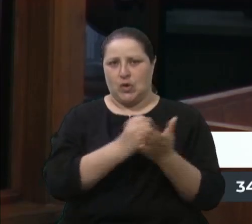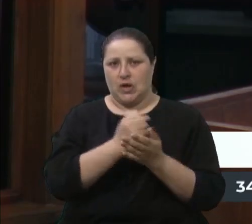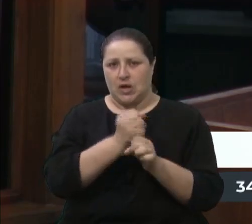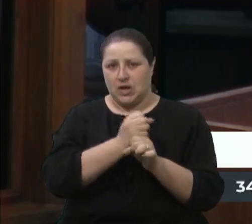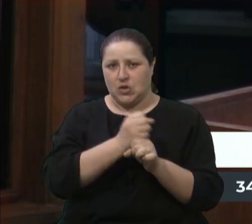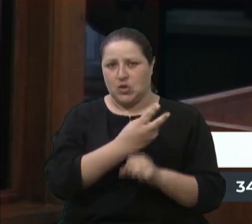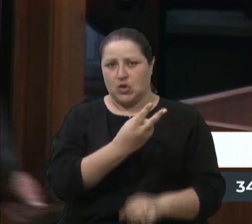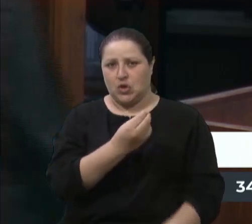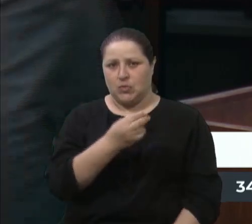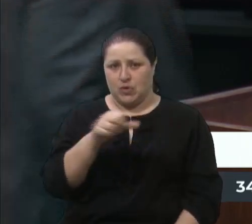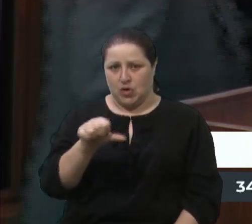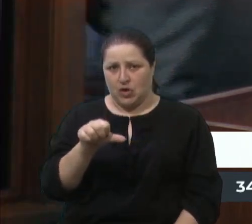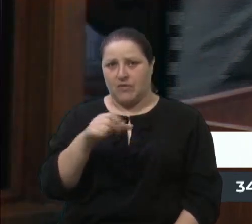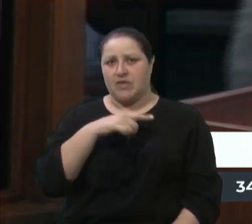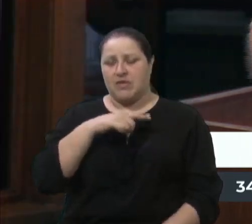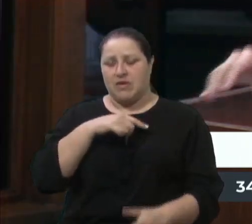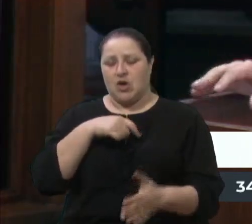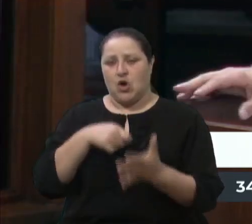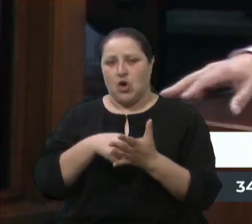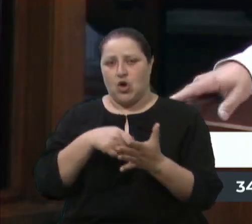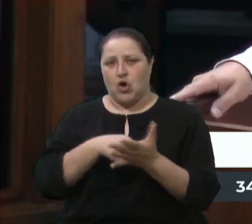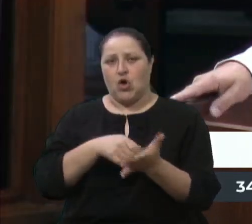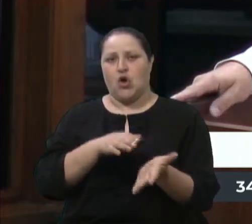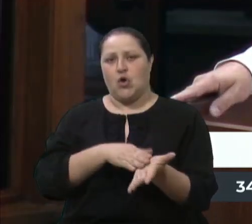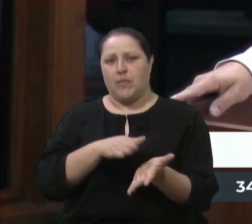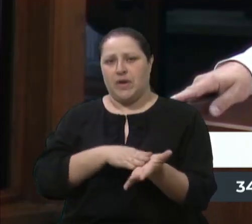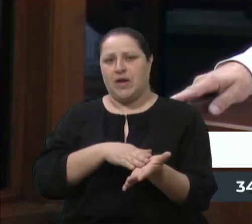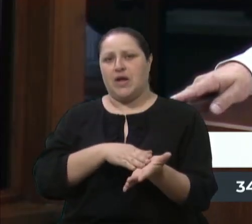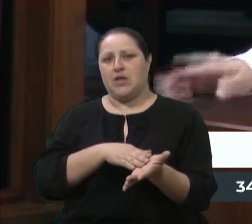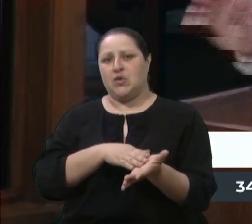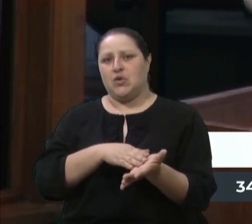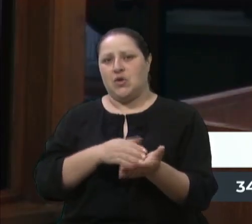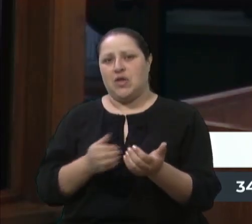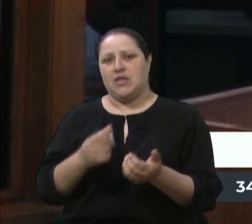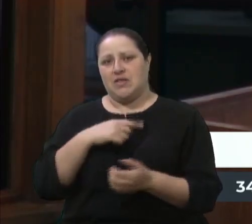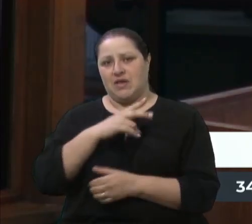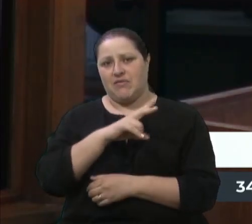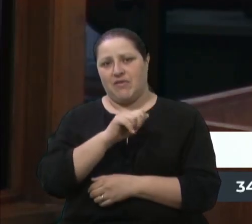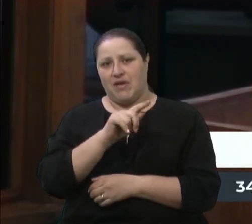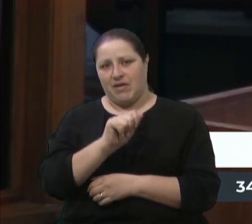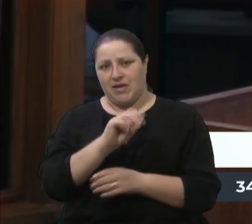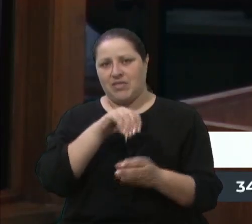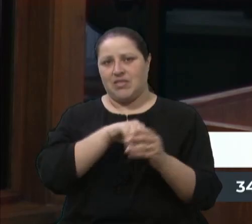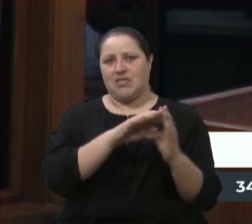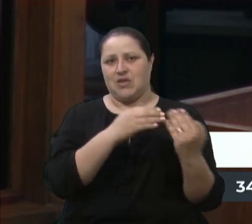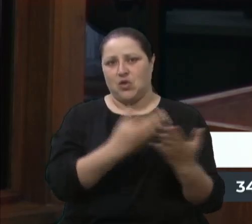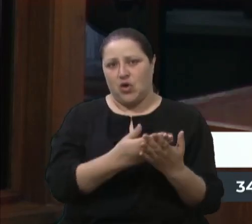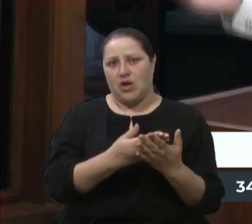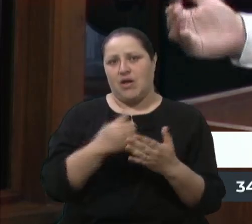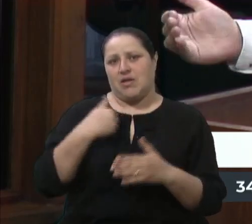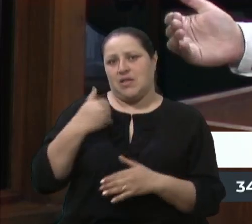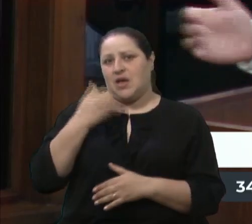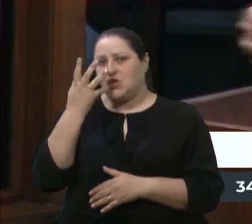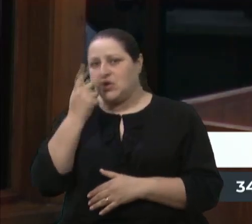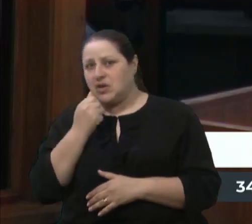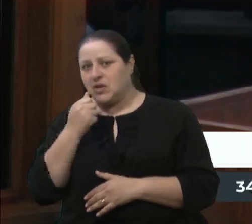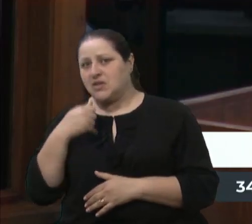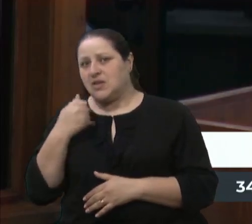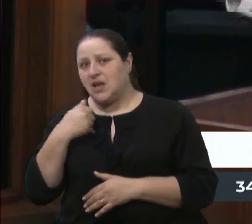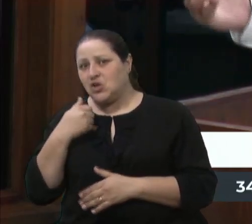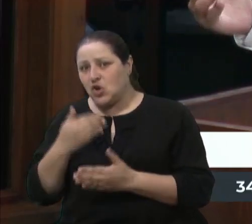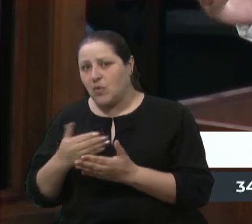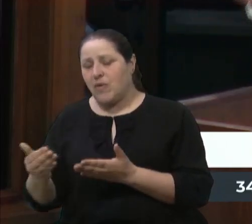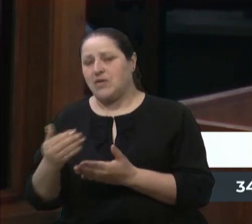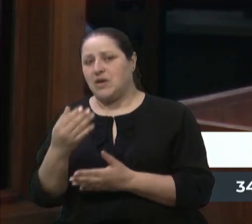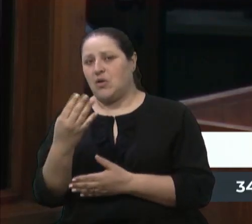né, da oferta da vaga desde os 4 anos. Então, isso motivou uma série de adaptações